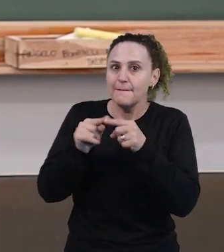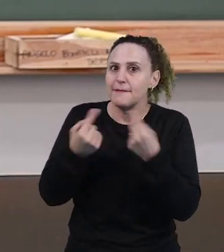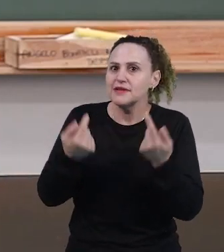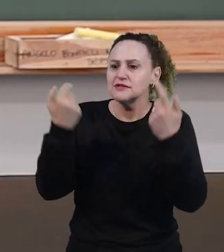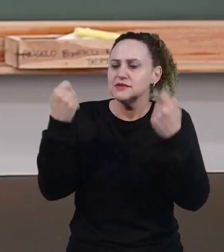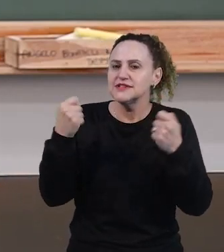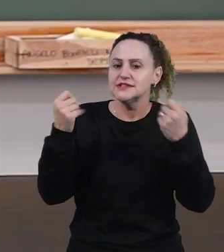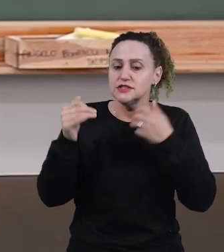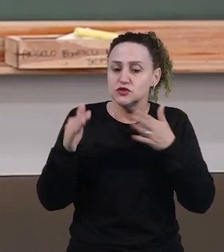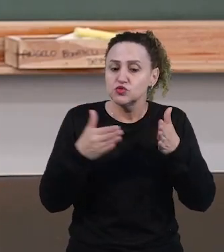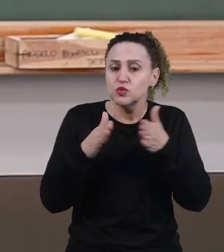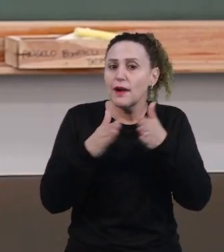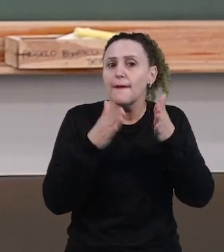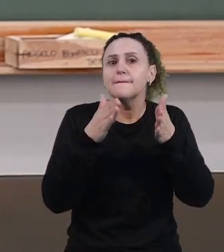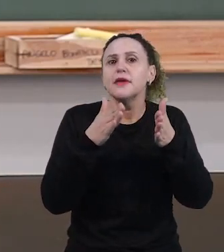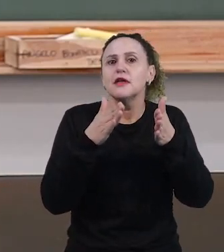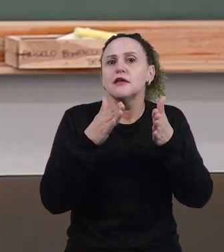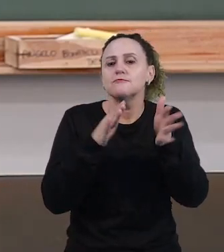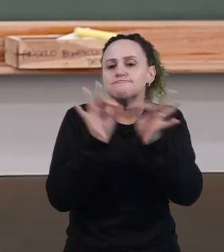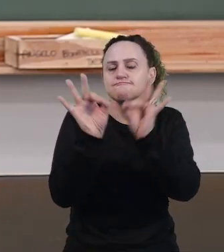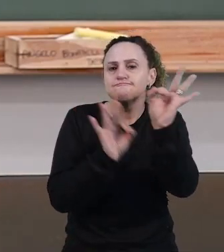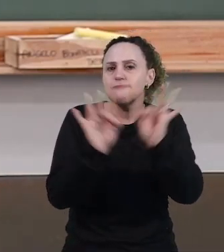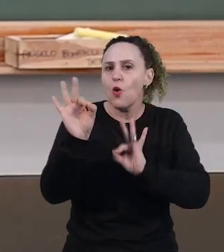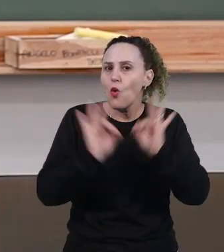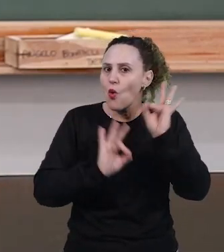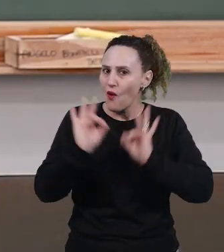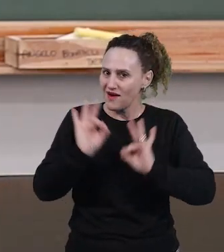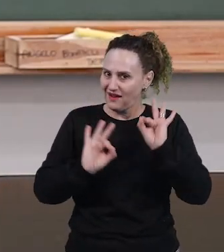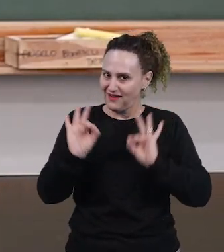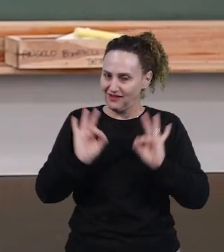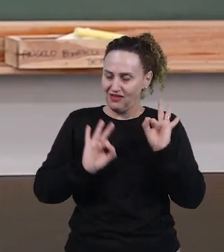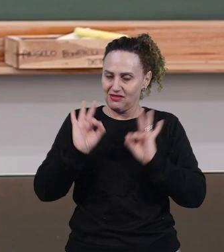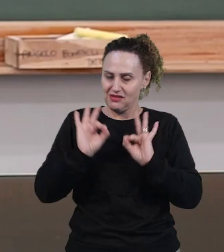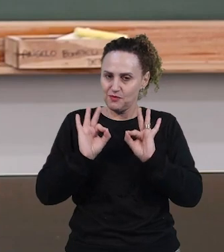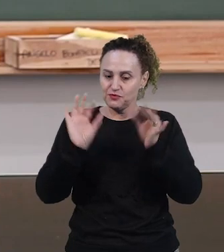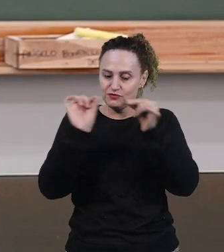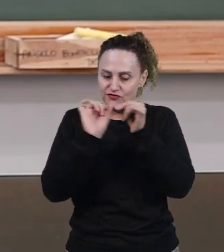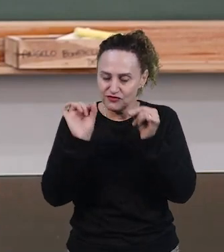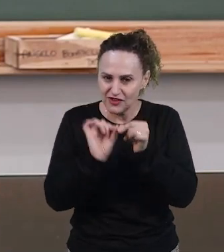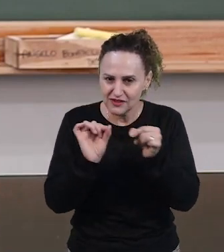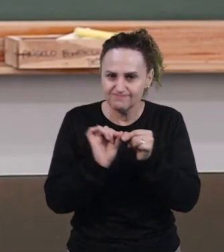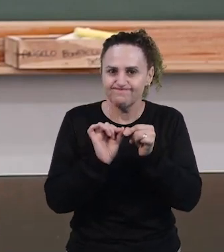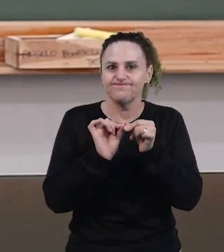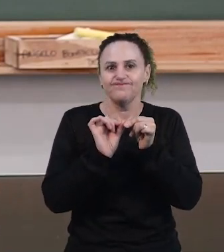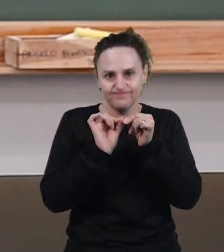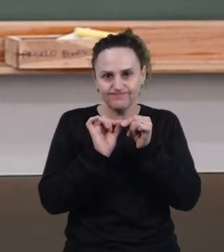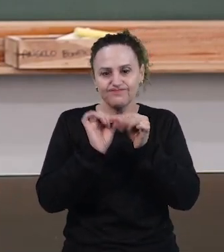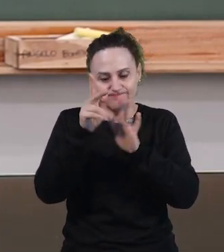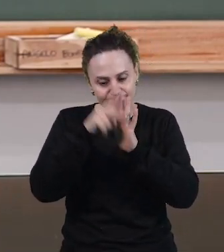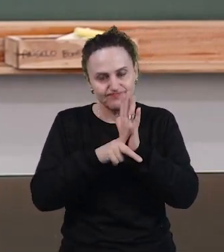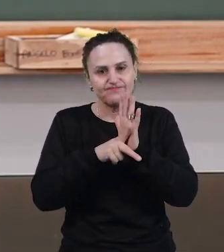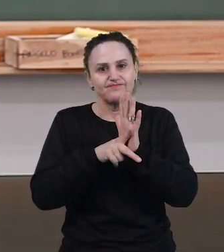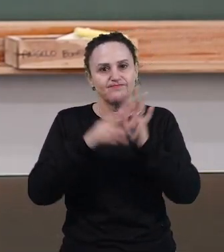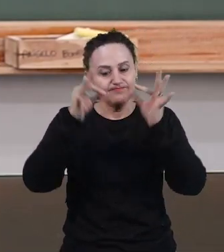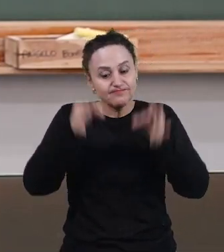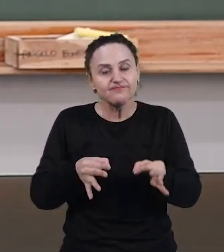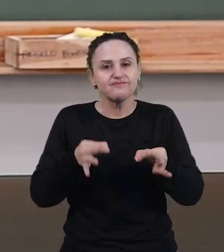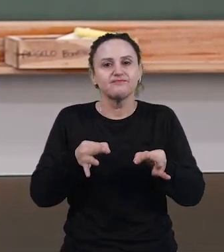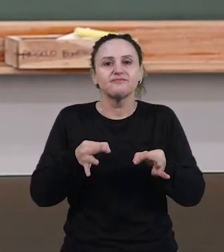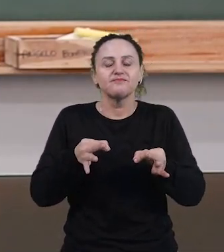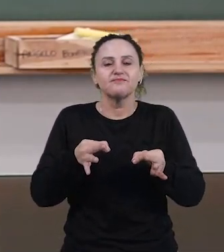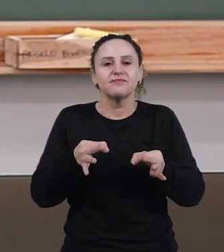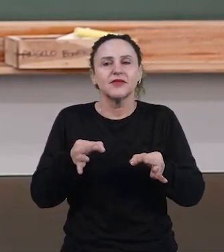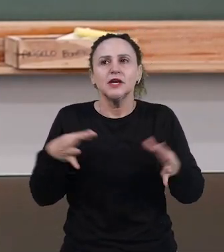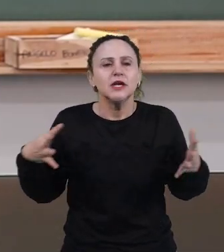aí percorrido para que chegue, né, a construir estruturas mais e mais complexas, né? E tudo que eu